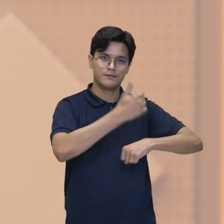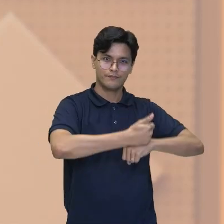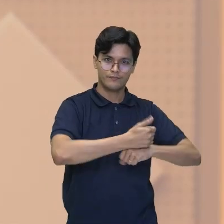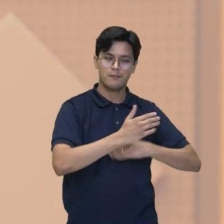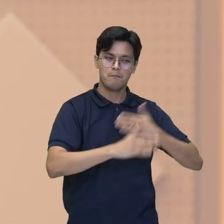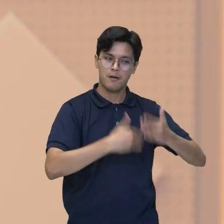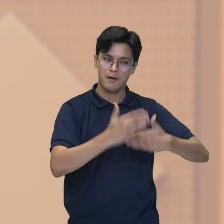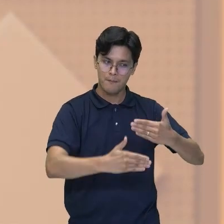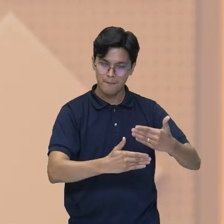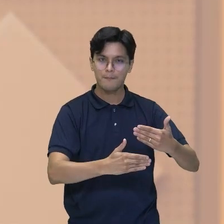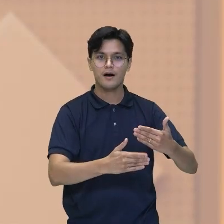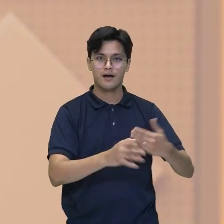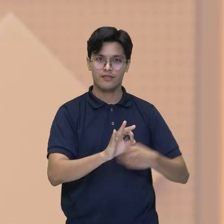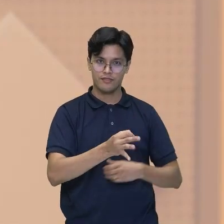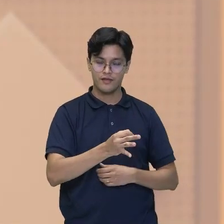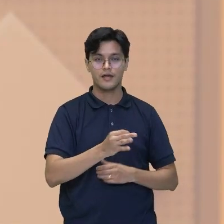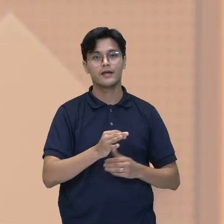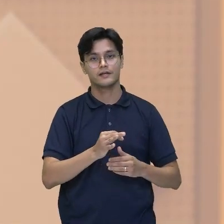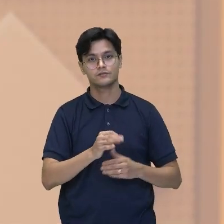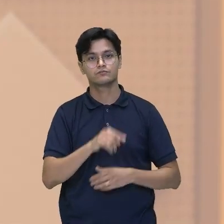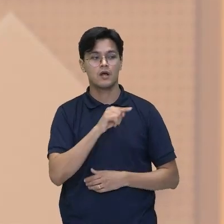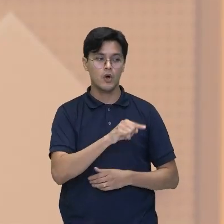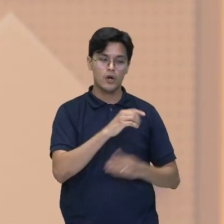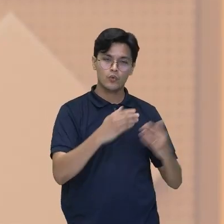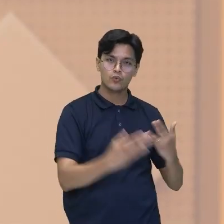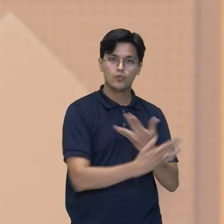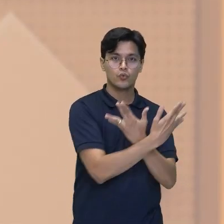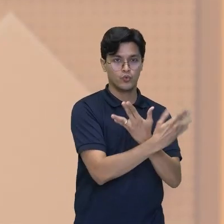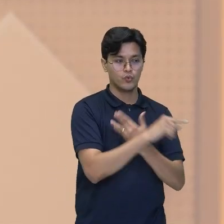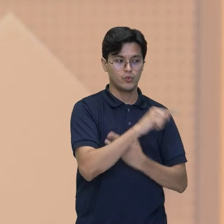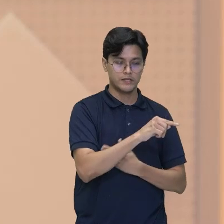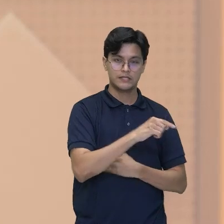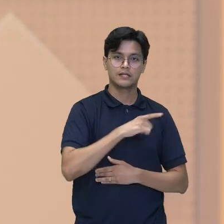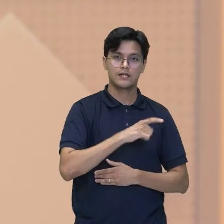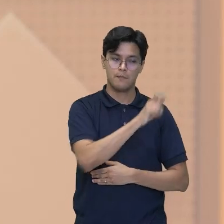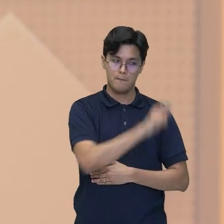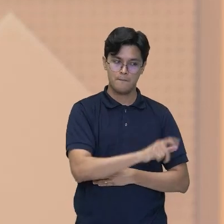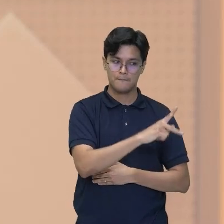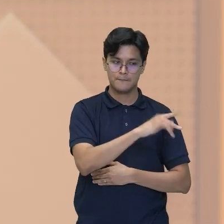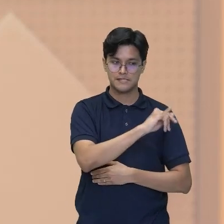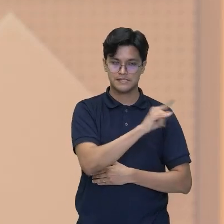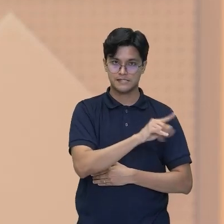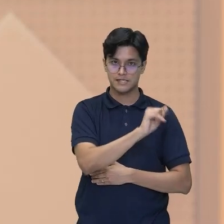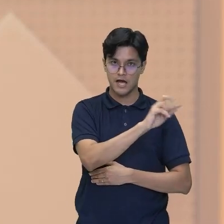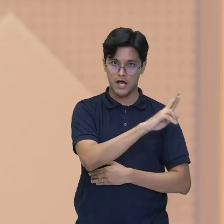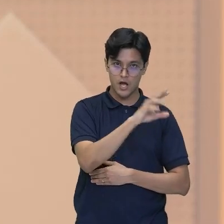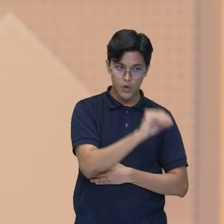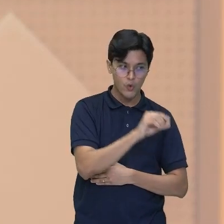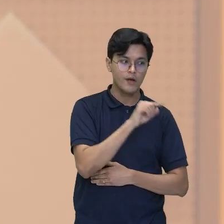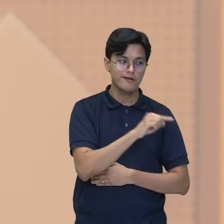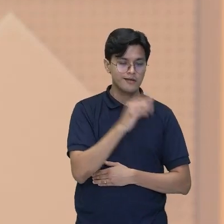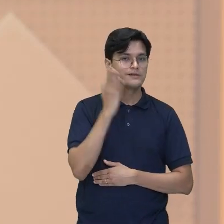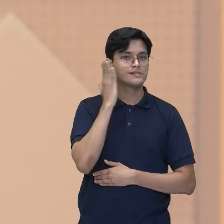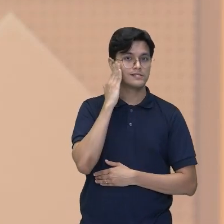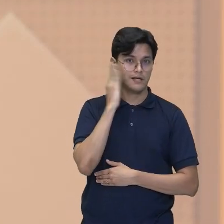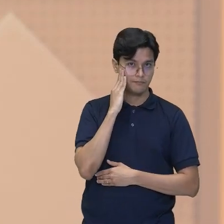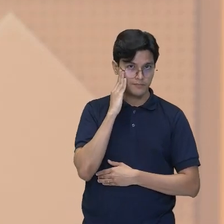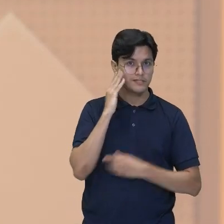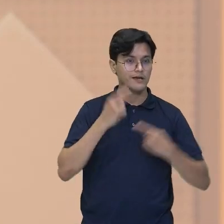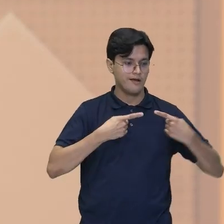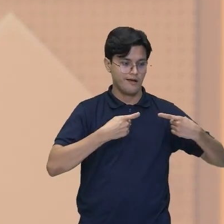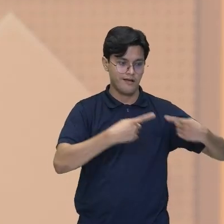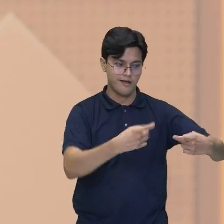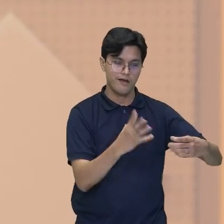certo? No caso dos incas com Pizarro, Pizarro observou, sabia da guerra interna que estava acontecendo no Império